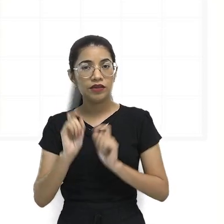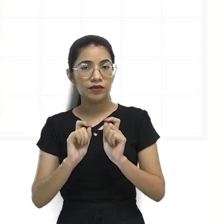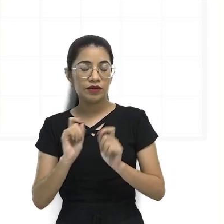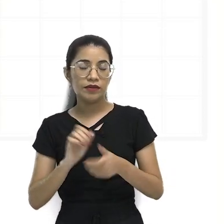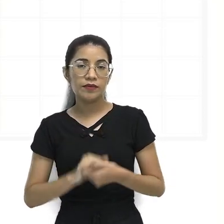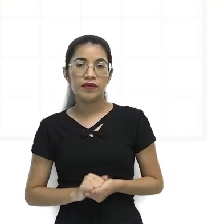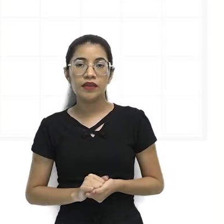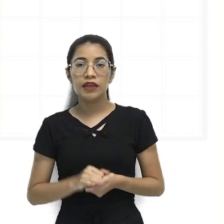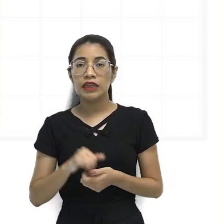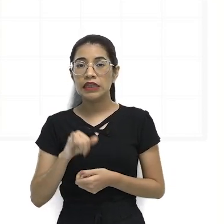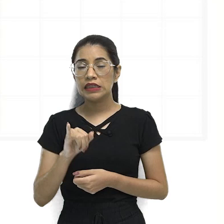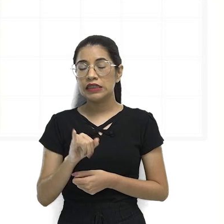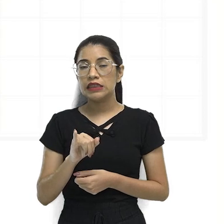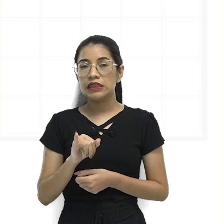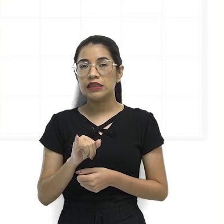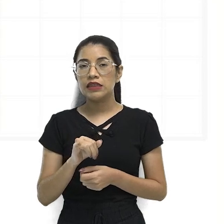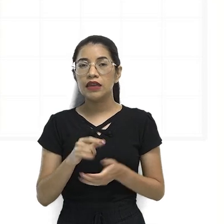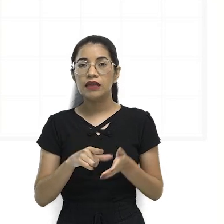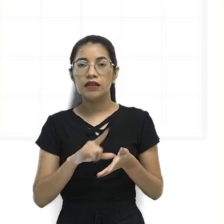Professor, se estava